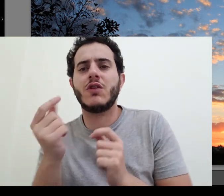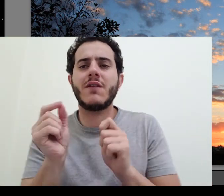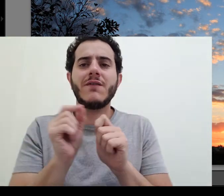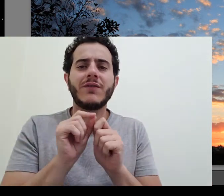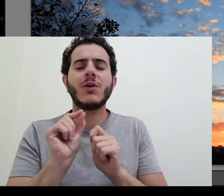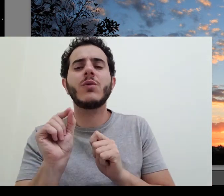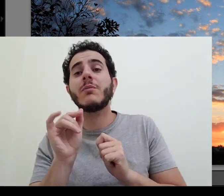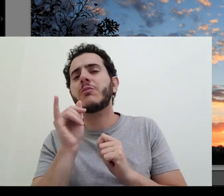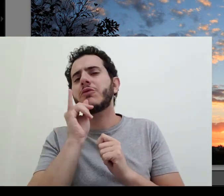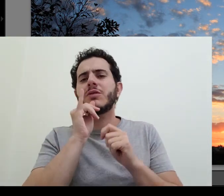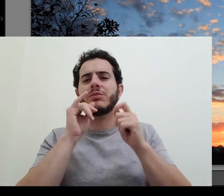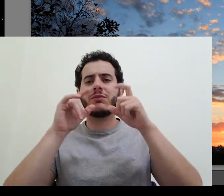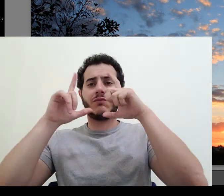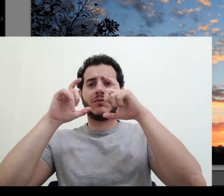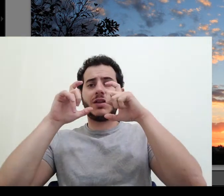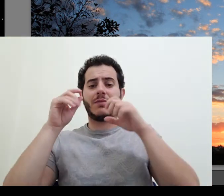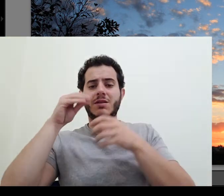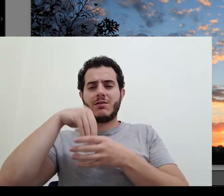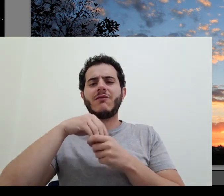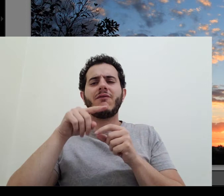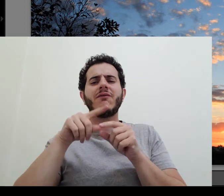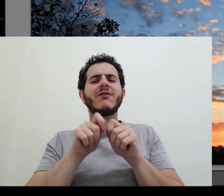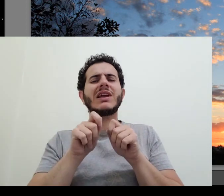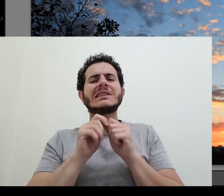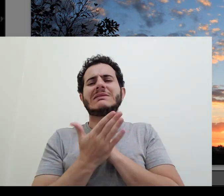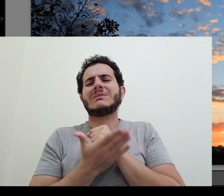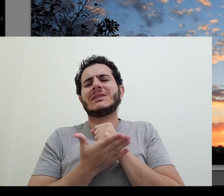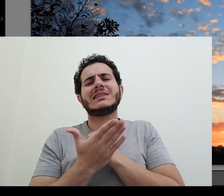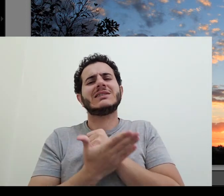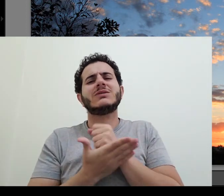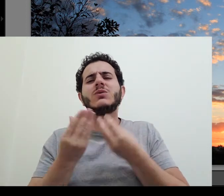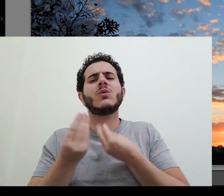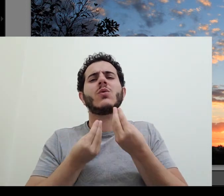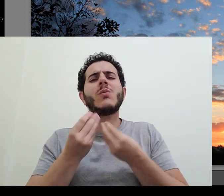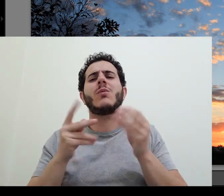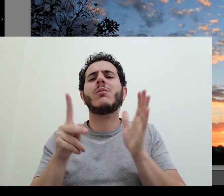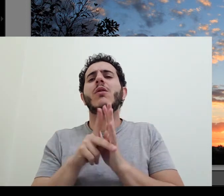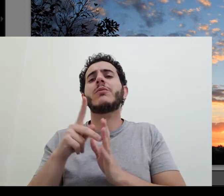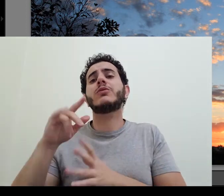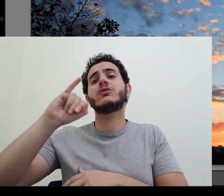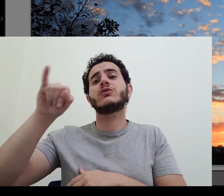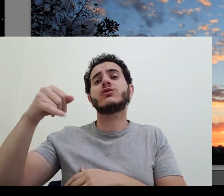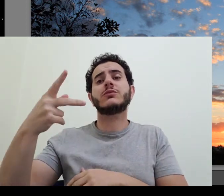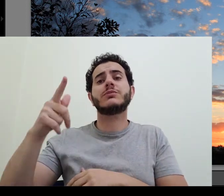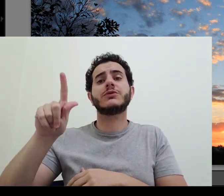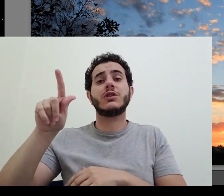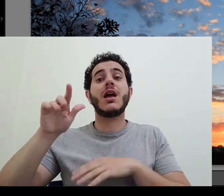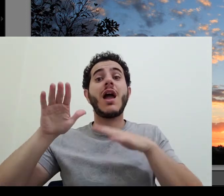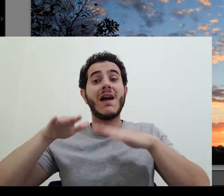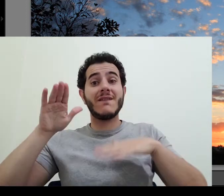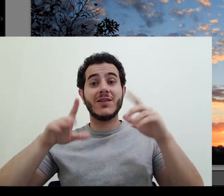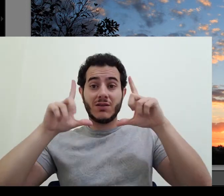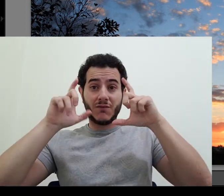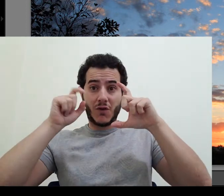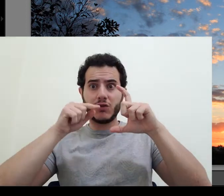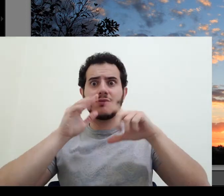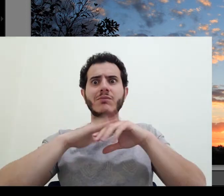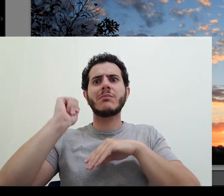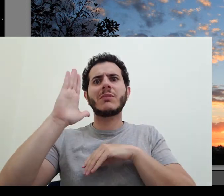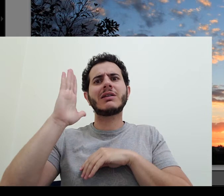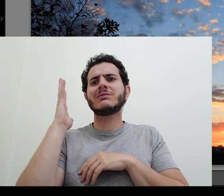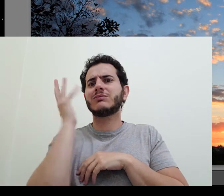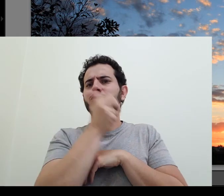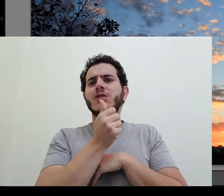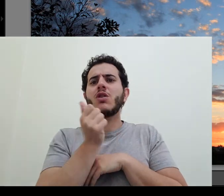a câmera faria. O que a câmera faria na hora que você tira uma foto em JPEG, por exemplo? Muitas vezes a gente vê o JPEG mais bonito que o RAW. O que a câmera